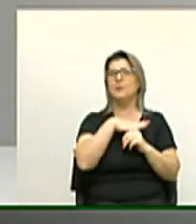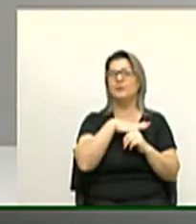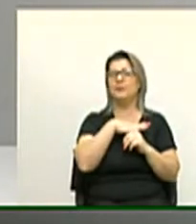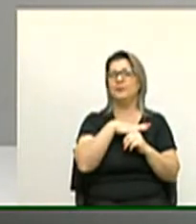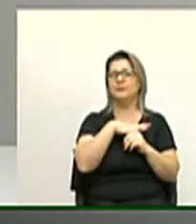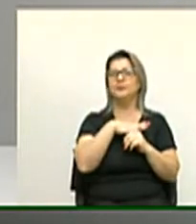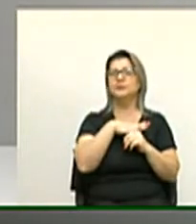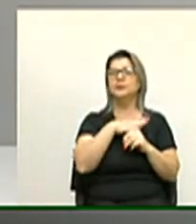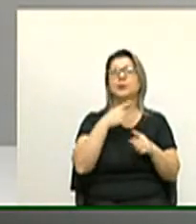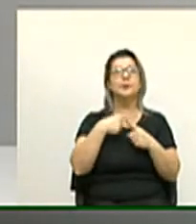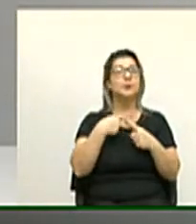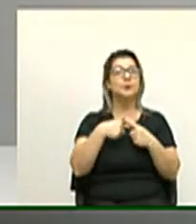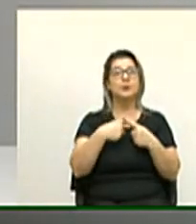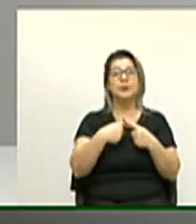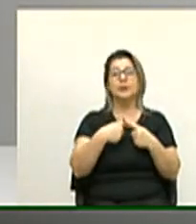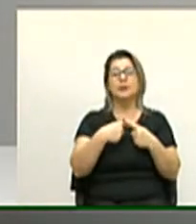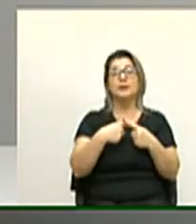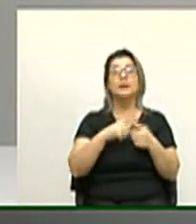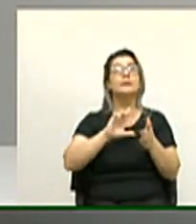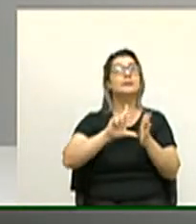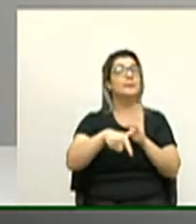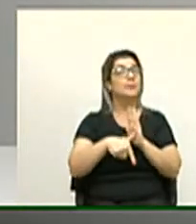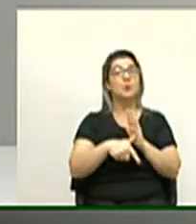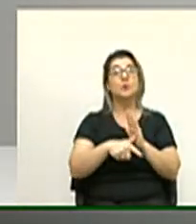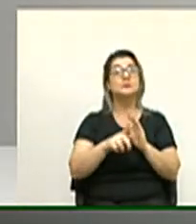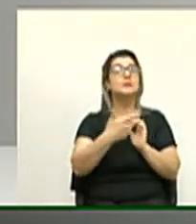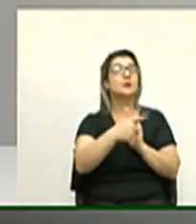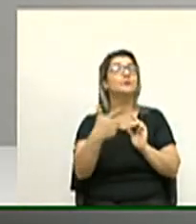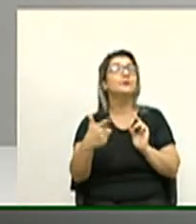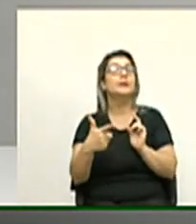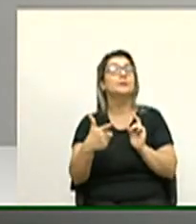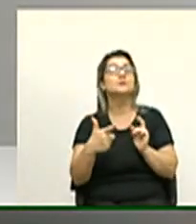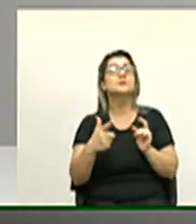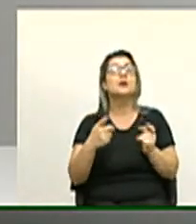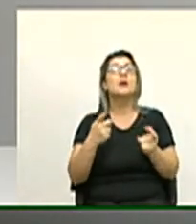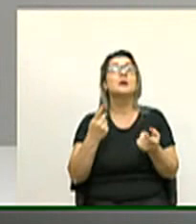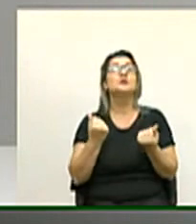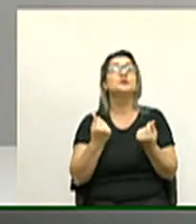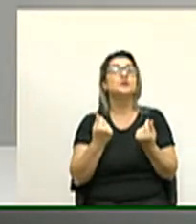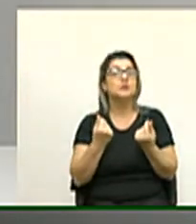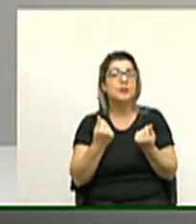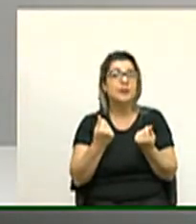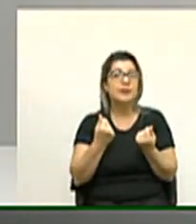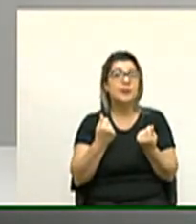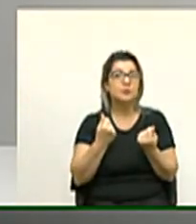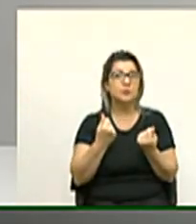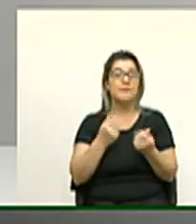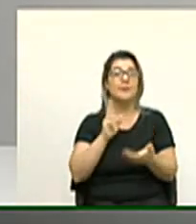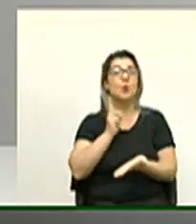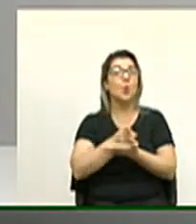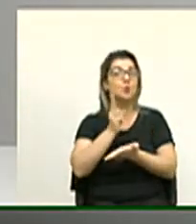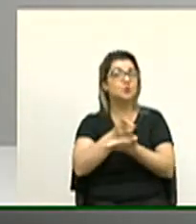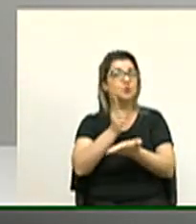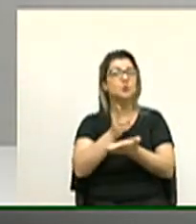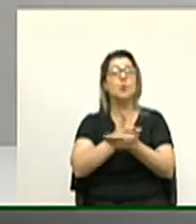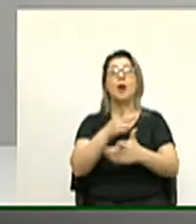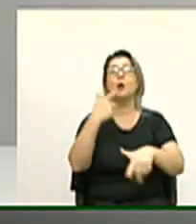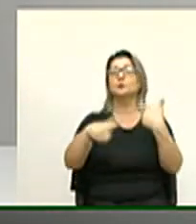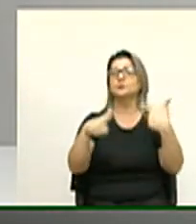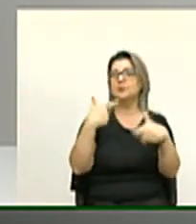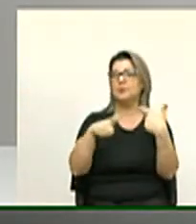né? Porque não teríamos aí recursos para continuar o combate e para continuar esse trabalho que tem